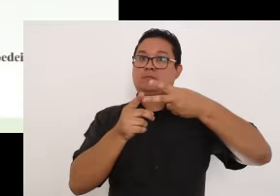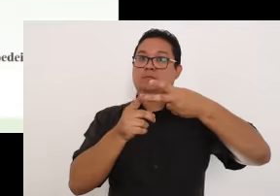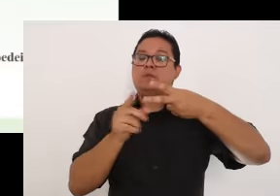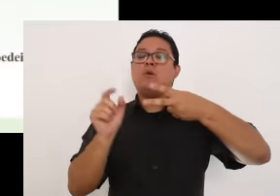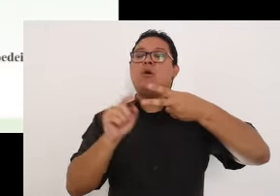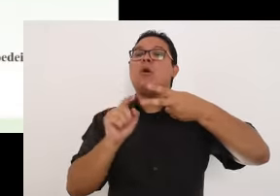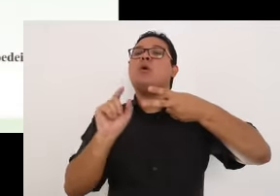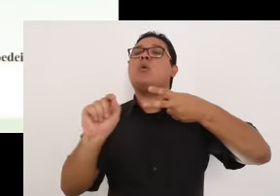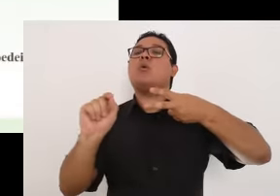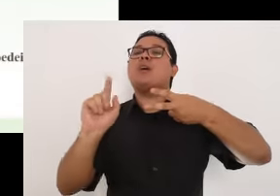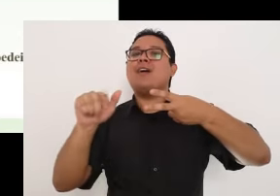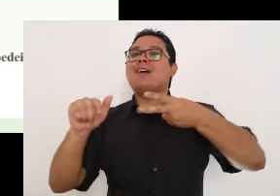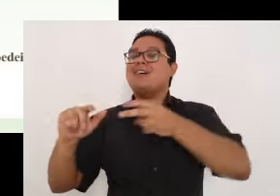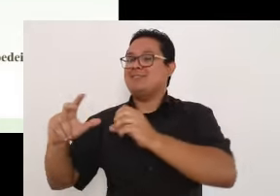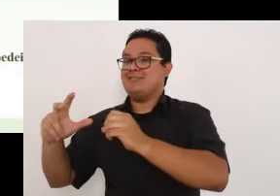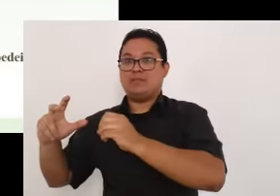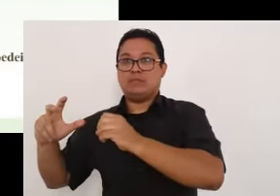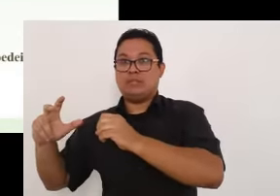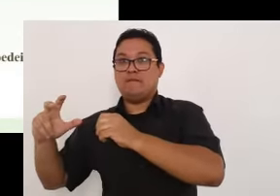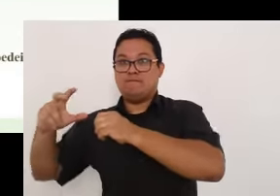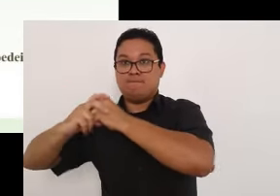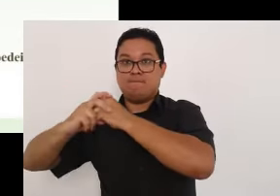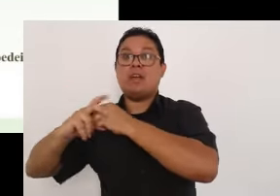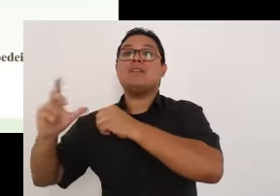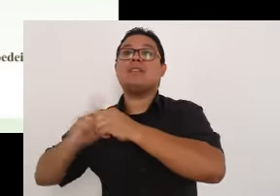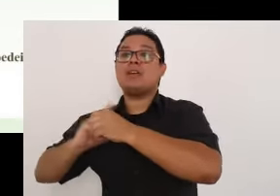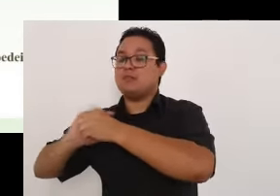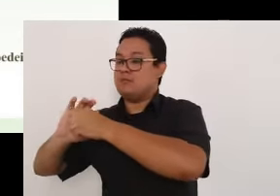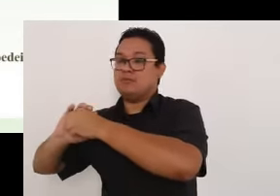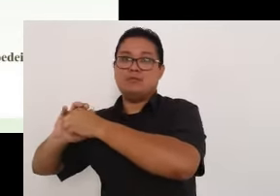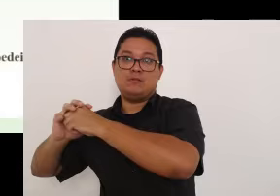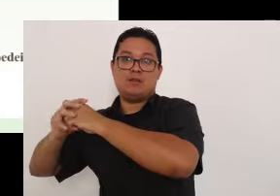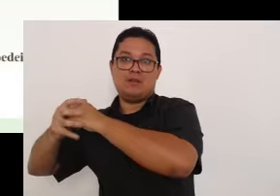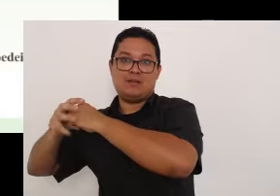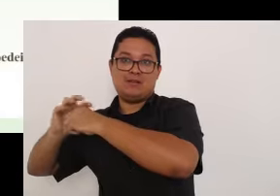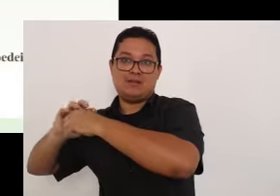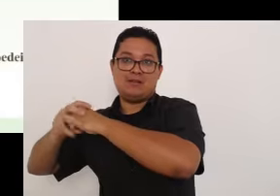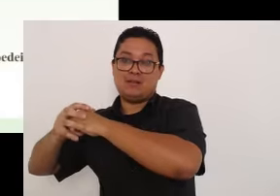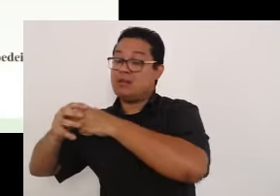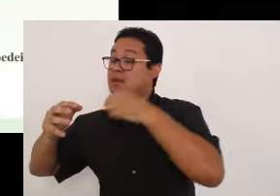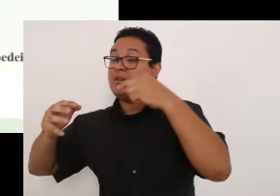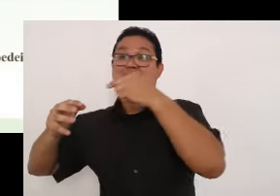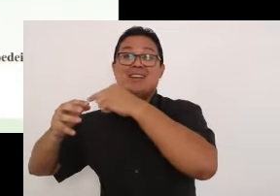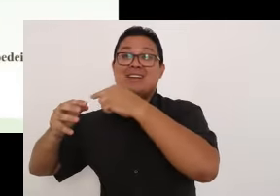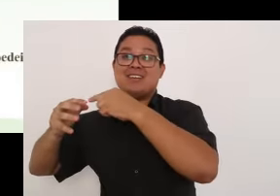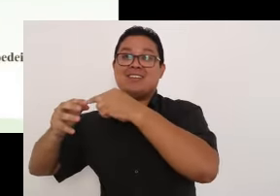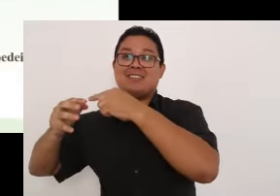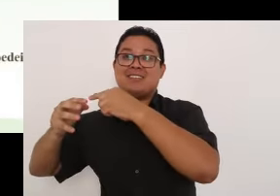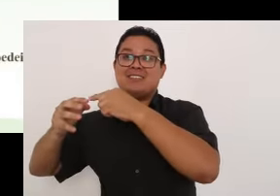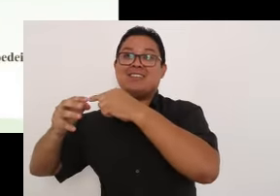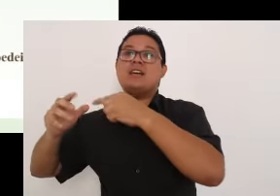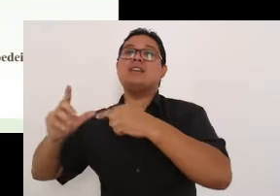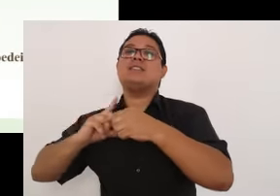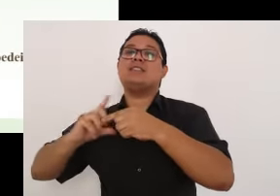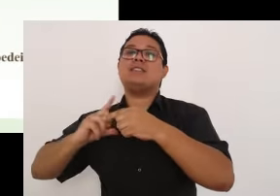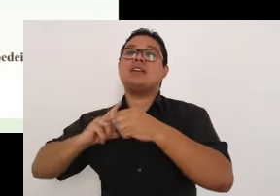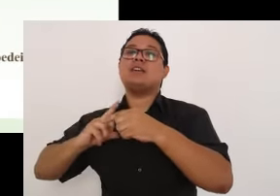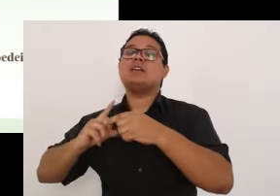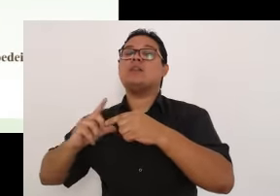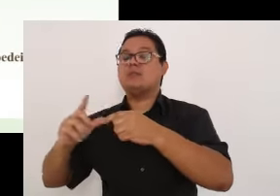capsídeo, material genético, e ele está num envelope, tá? Normalmente esse envelope é uma